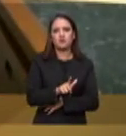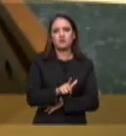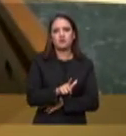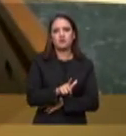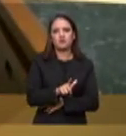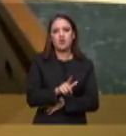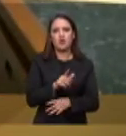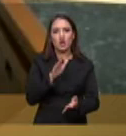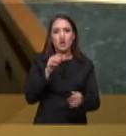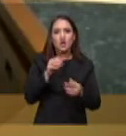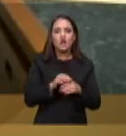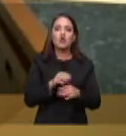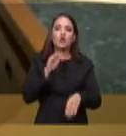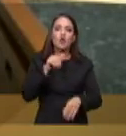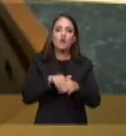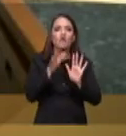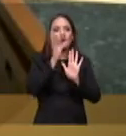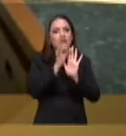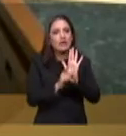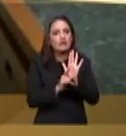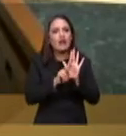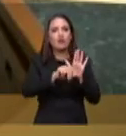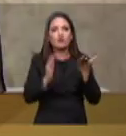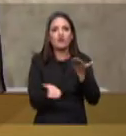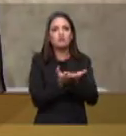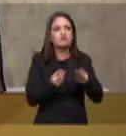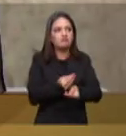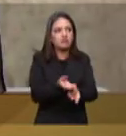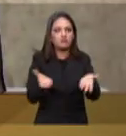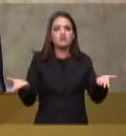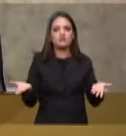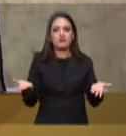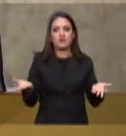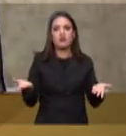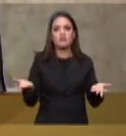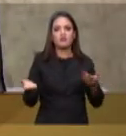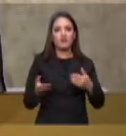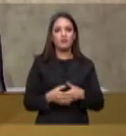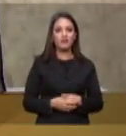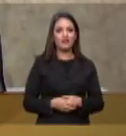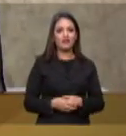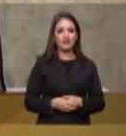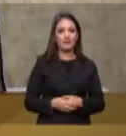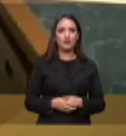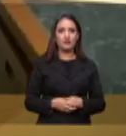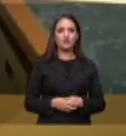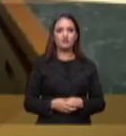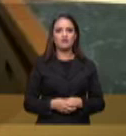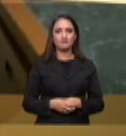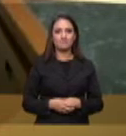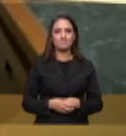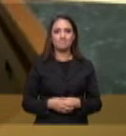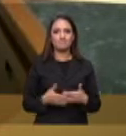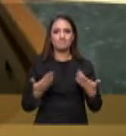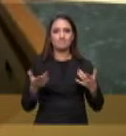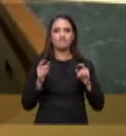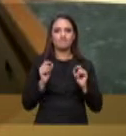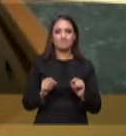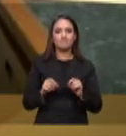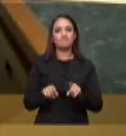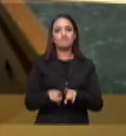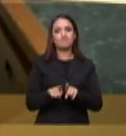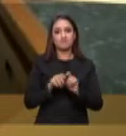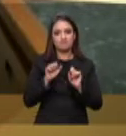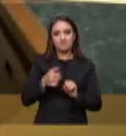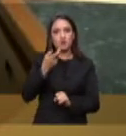farei juntada de voto escrito, como sempre faço. Ah, ótimo. A menos que Vossa Excelência entenda por bem, mas eu posso fazer um